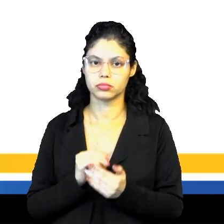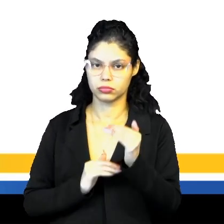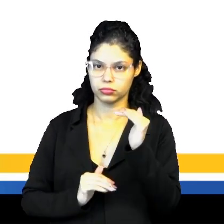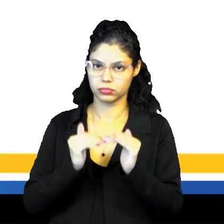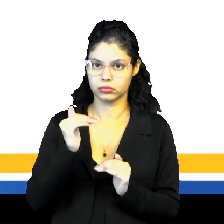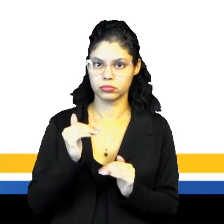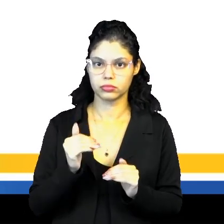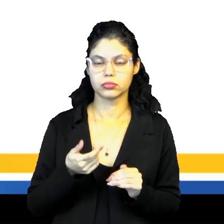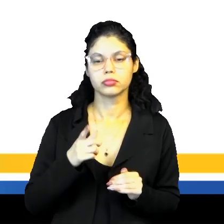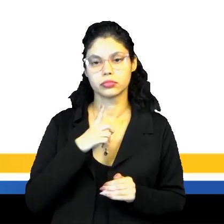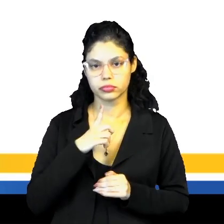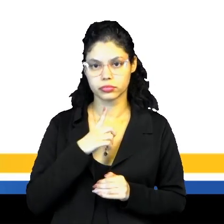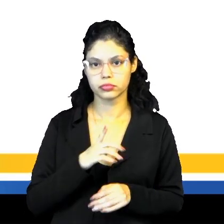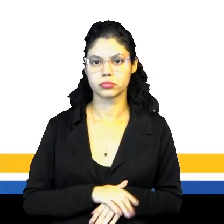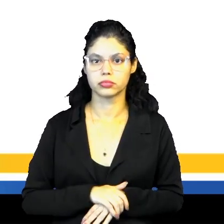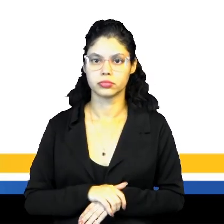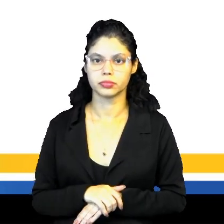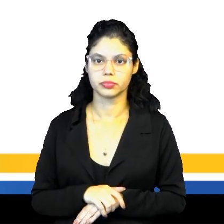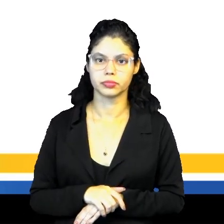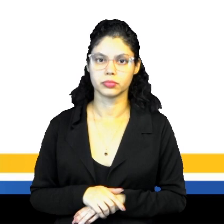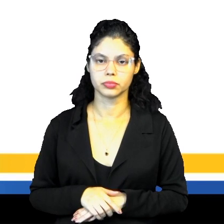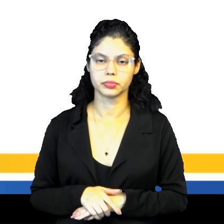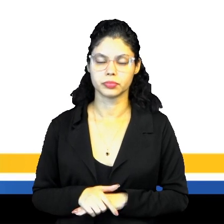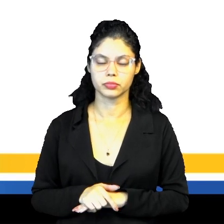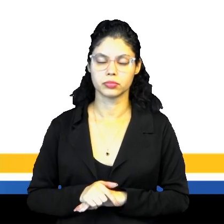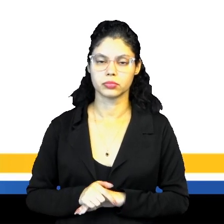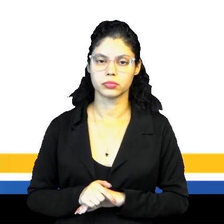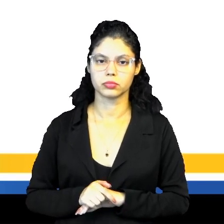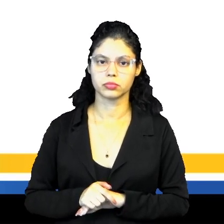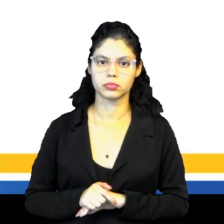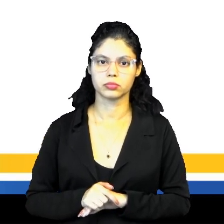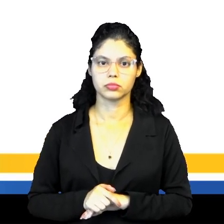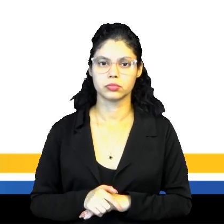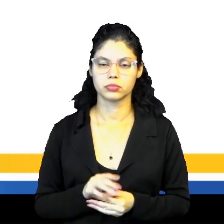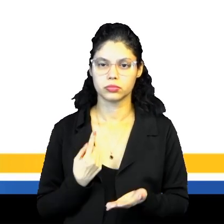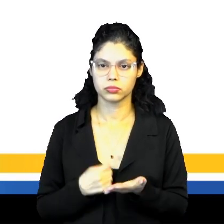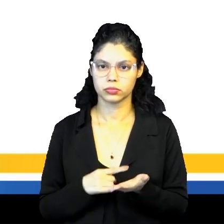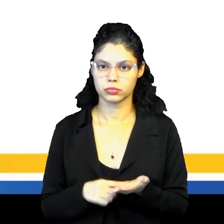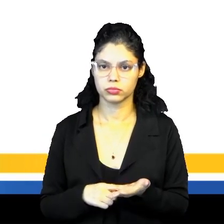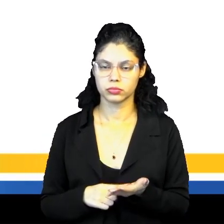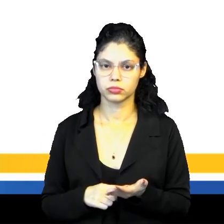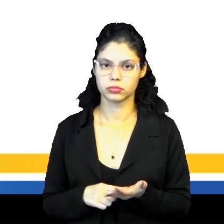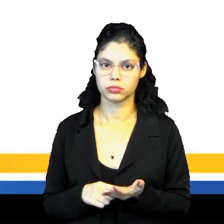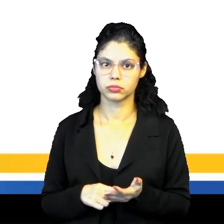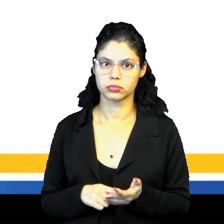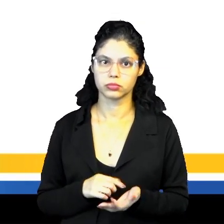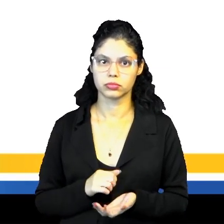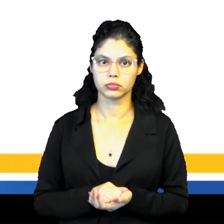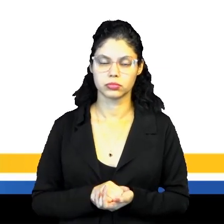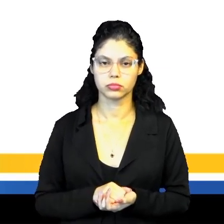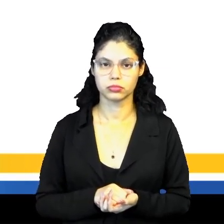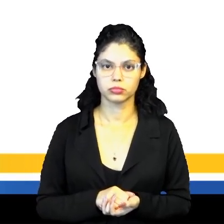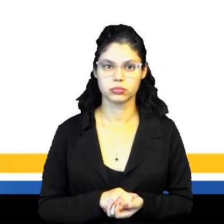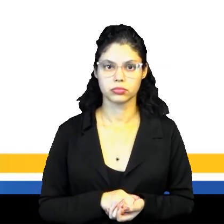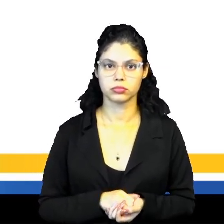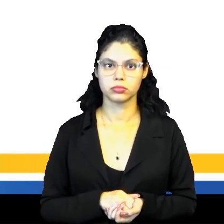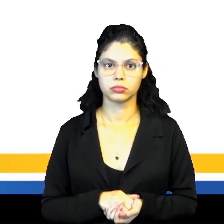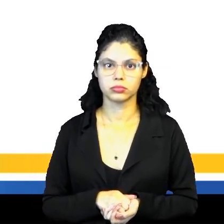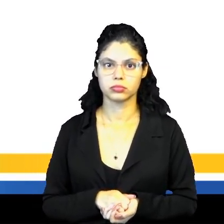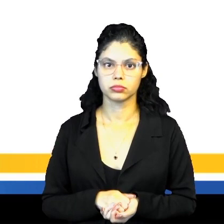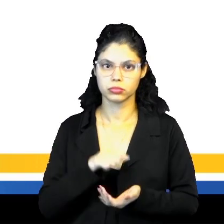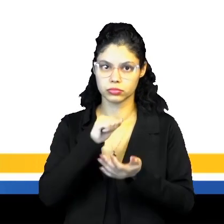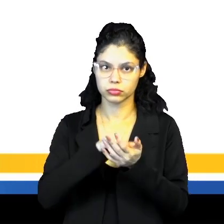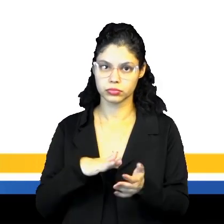do peso, elas sofrem, né? Então tem que considerar esses estereótipos de beleza também, tá?